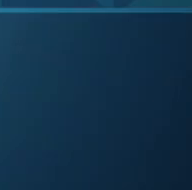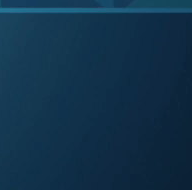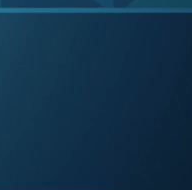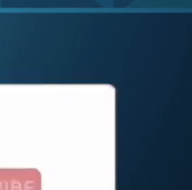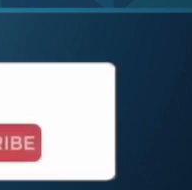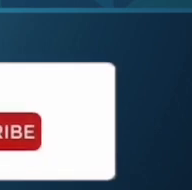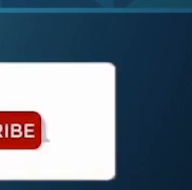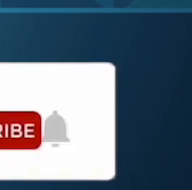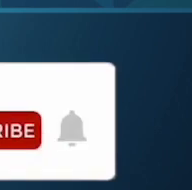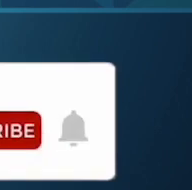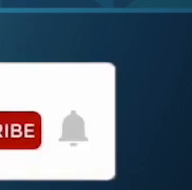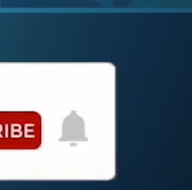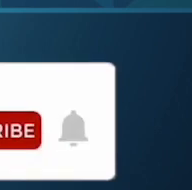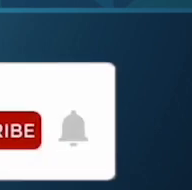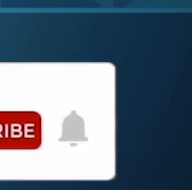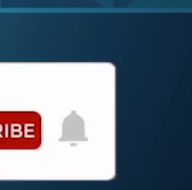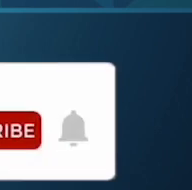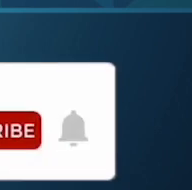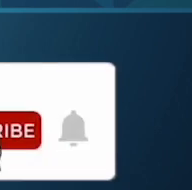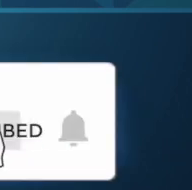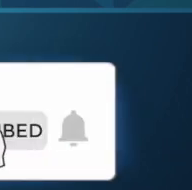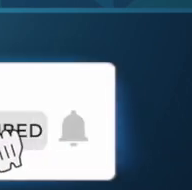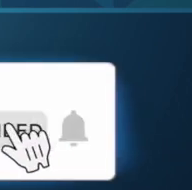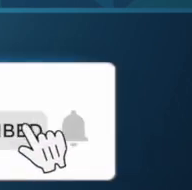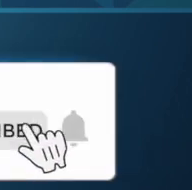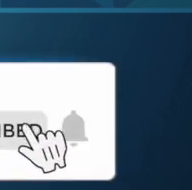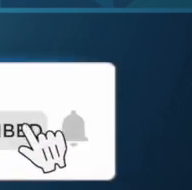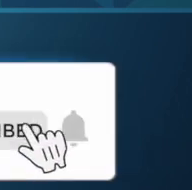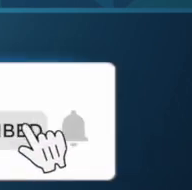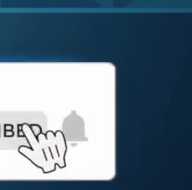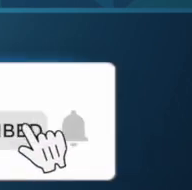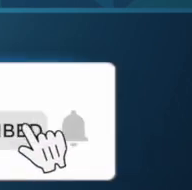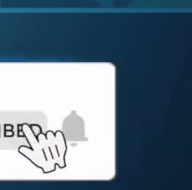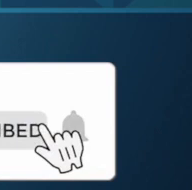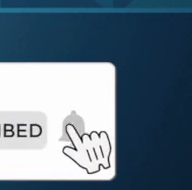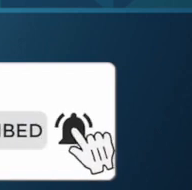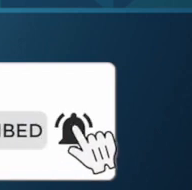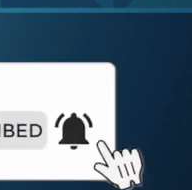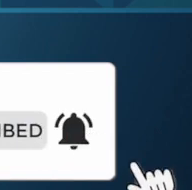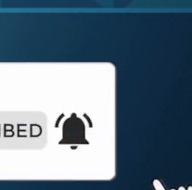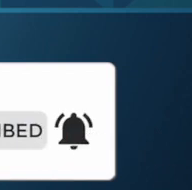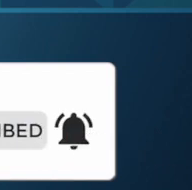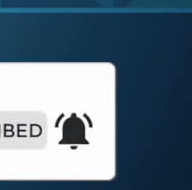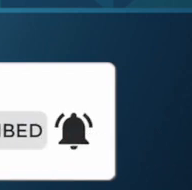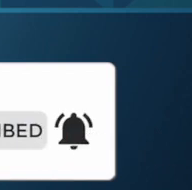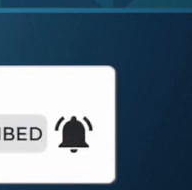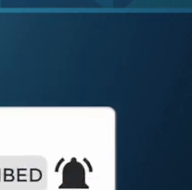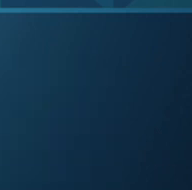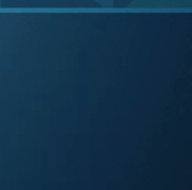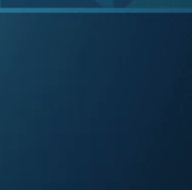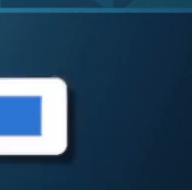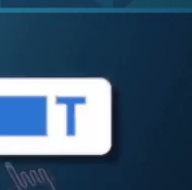informação factuais no atuais, queta haluha, inscreva iha canal RTTLI, hanehang butão